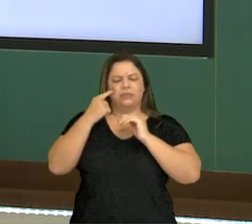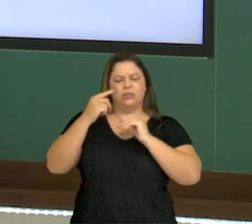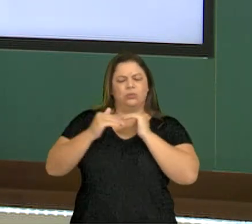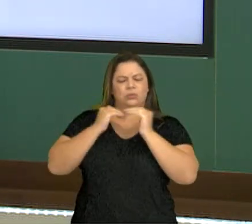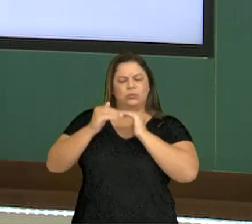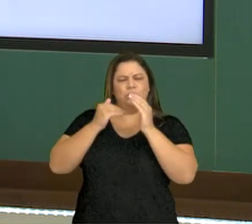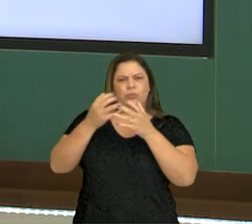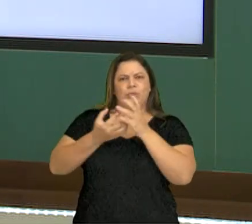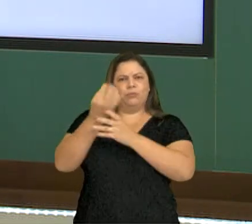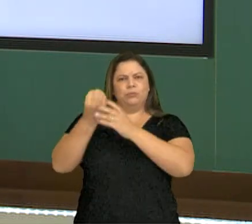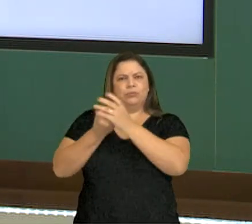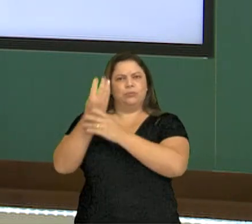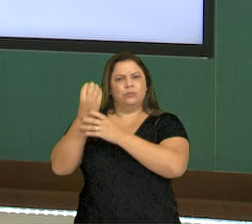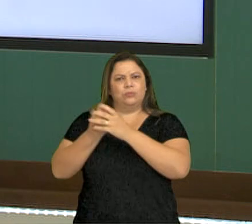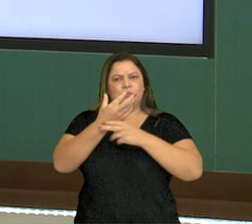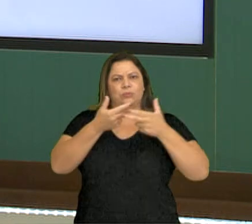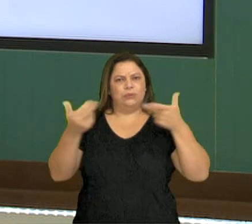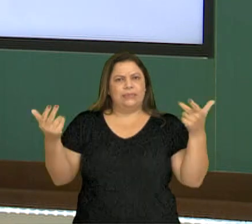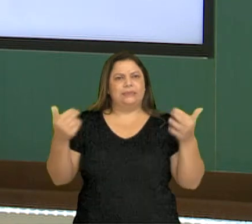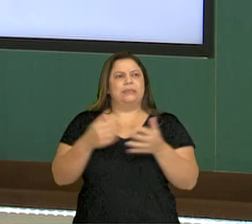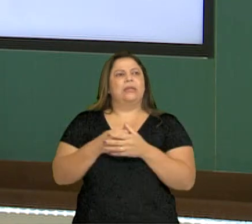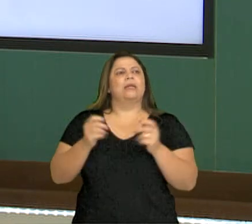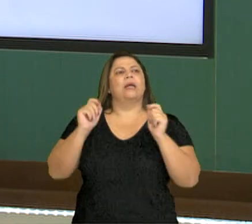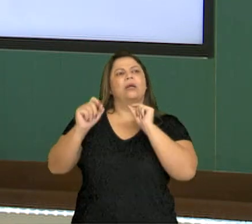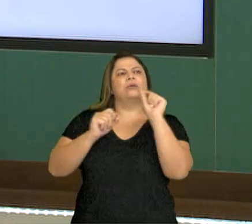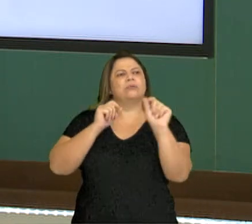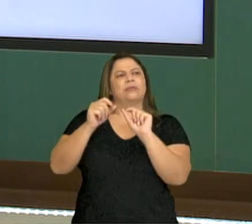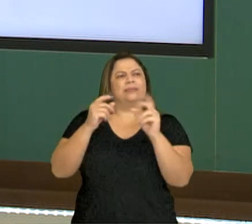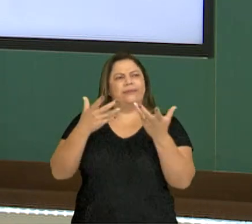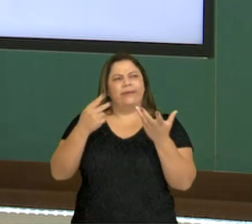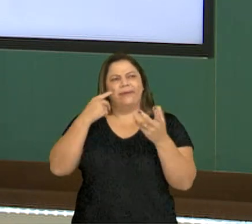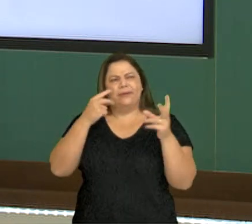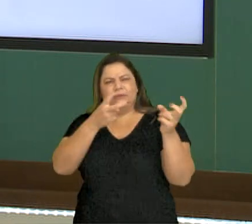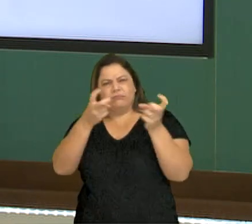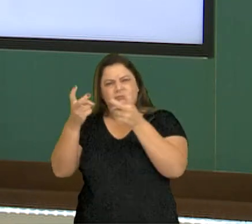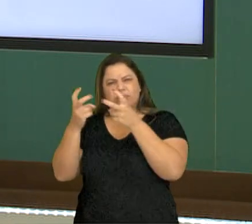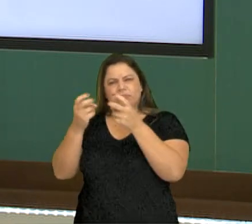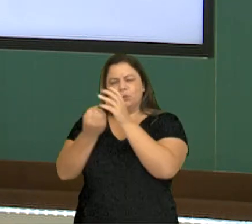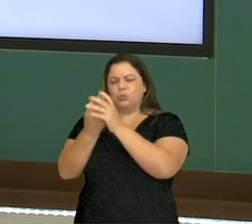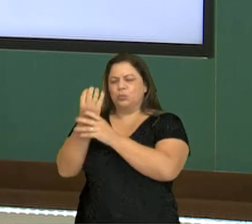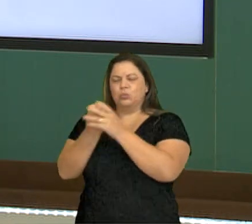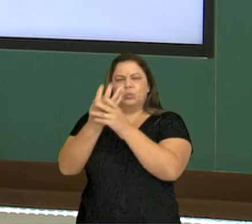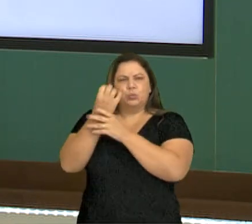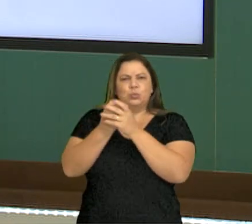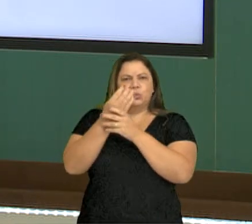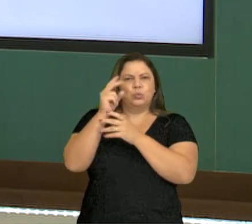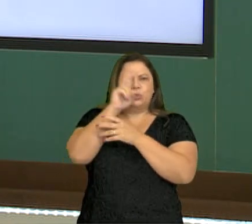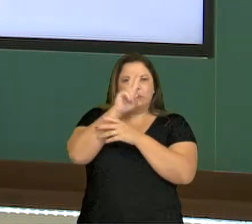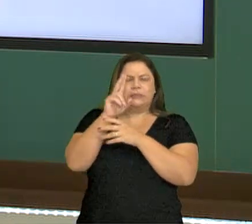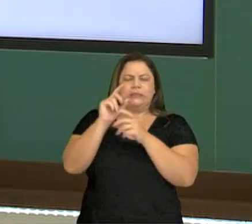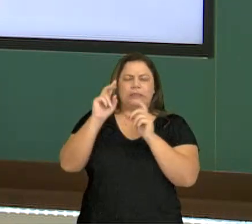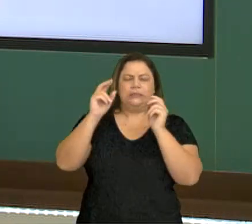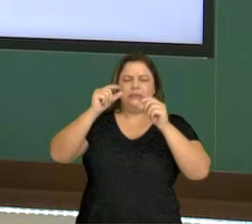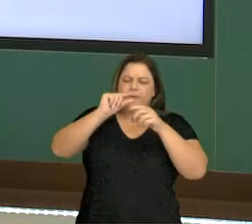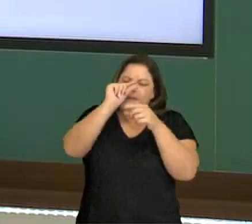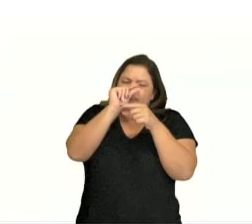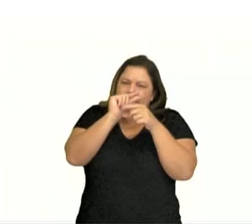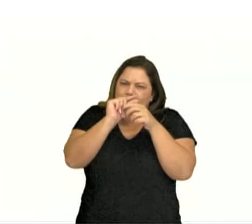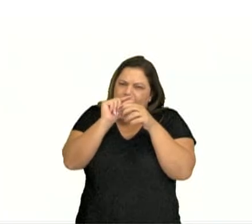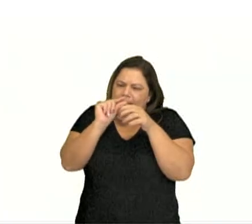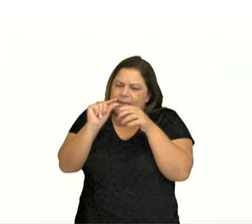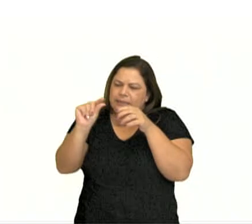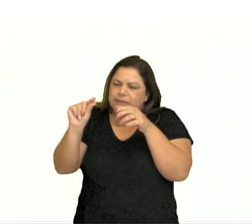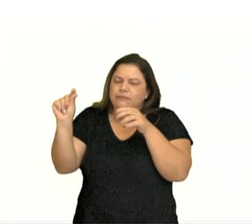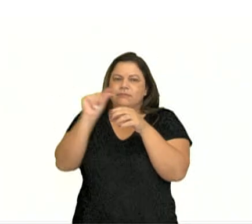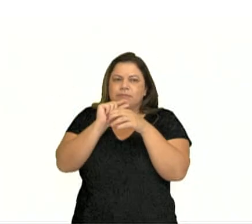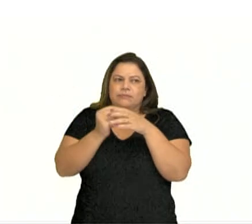dessa planta. Então ela está ganhando porte. Embora quando ela começou a germinar, eram milímetros, centímetros de